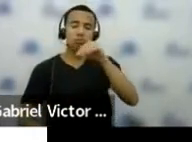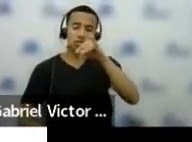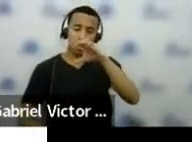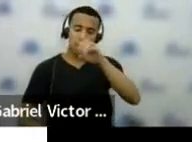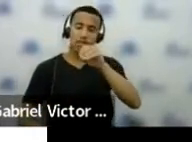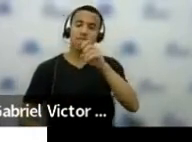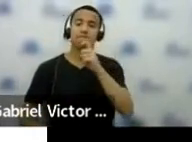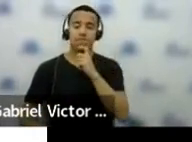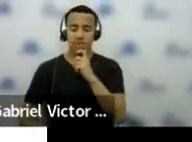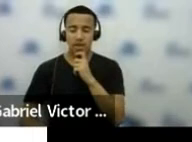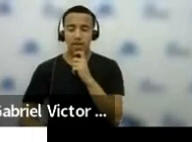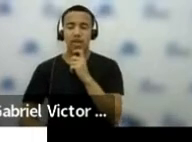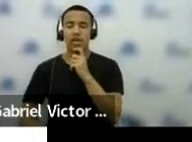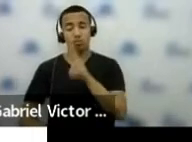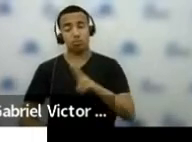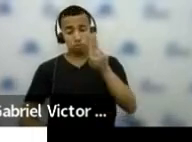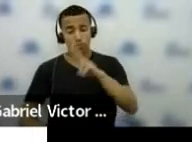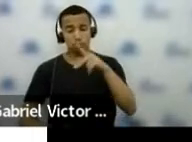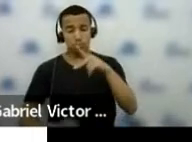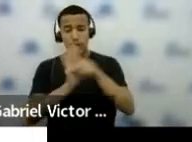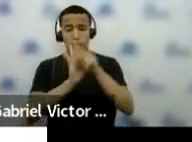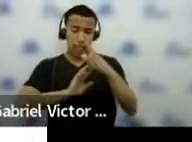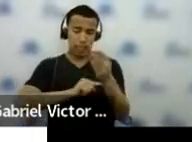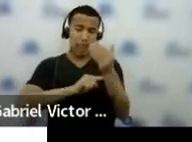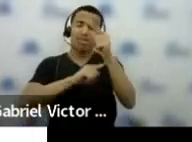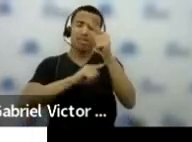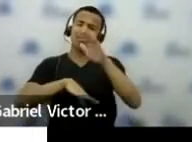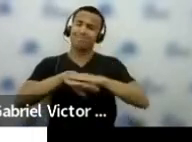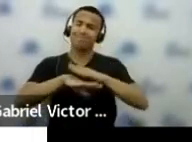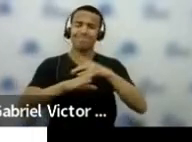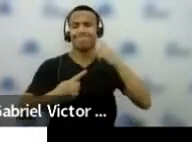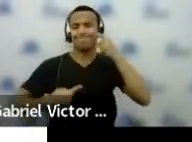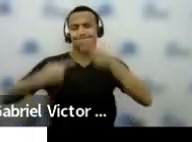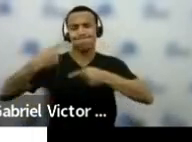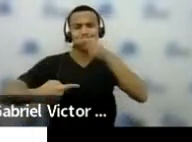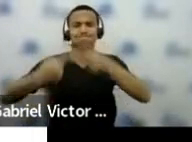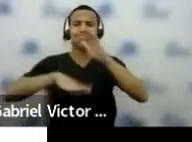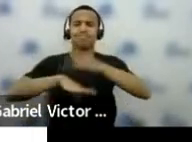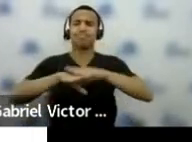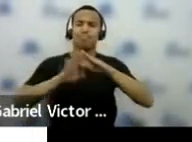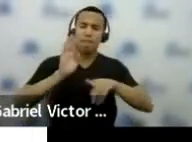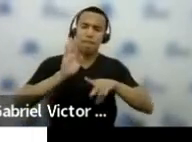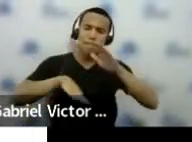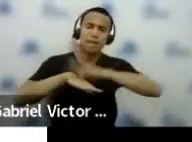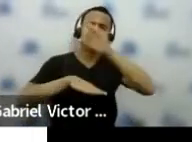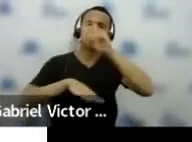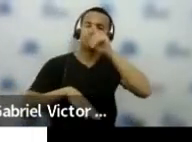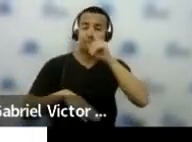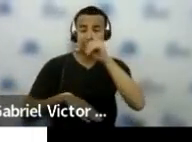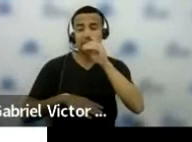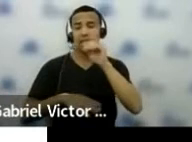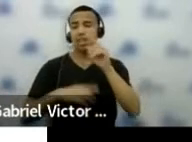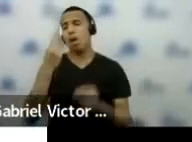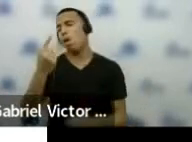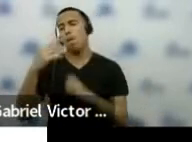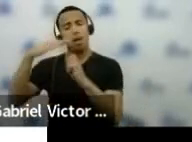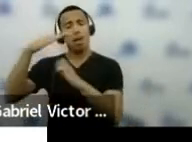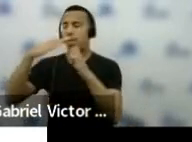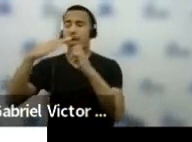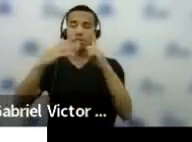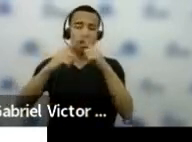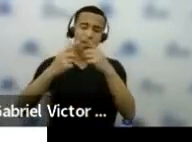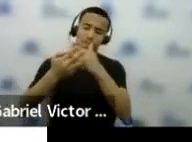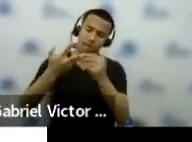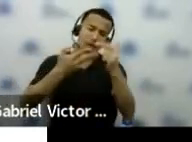usar o hidrogênio. São tecnologias mais disruptivas, de maior risco, não é demanda de uma empresa, e sim de um